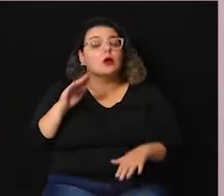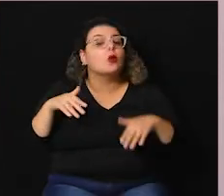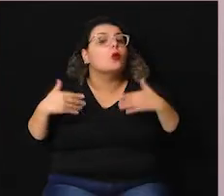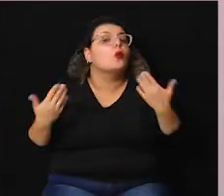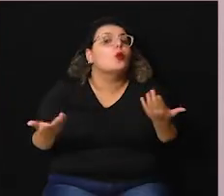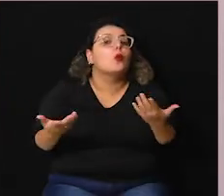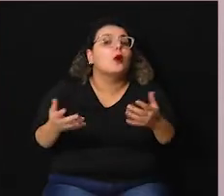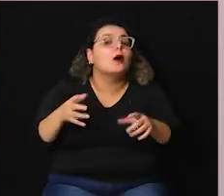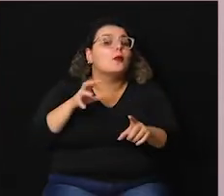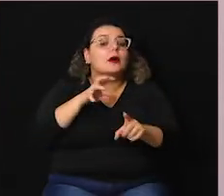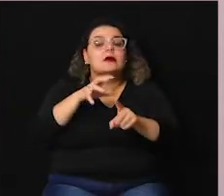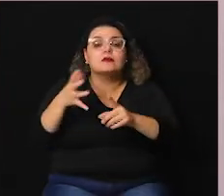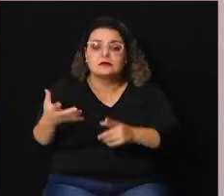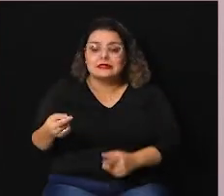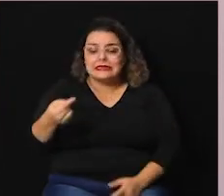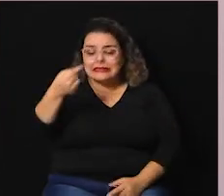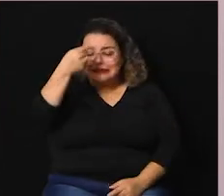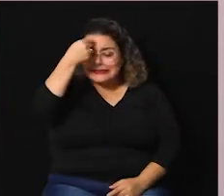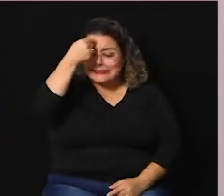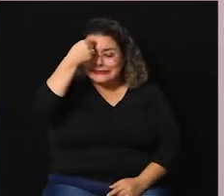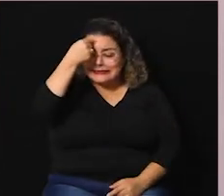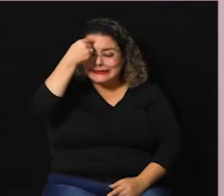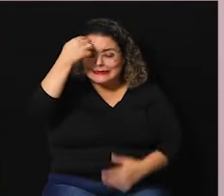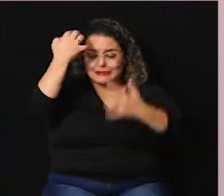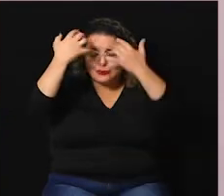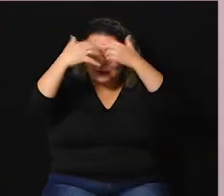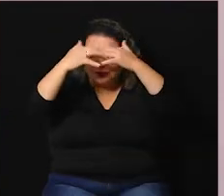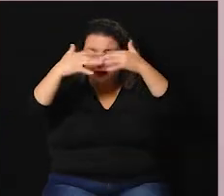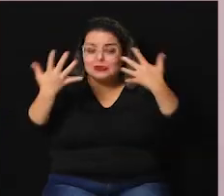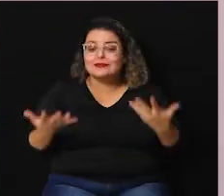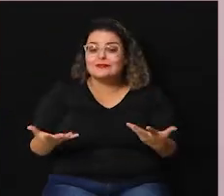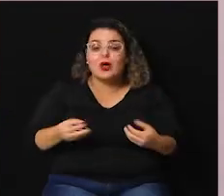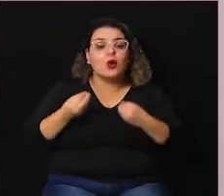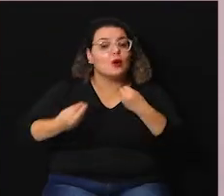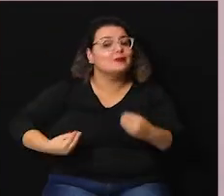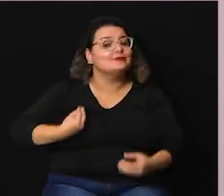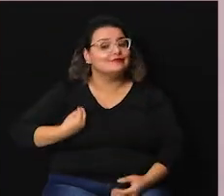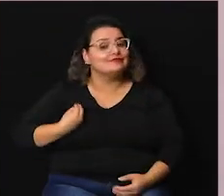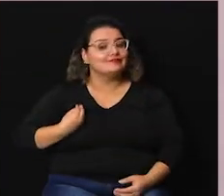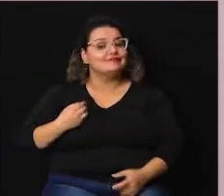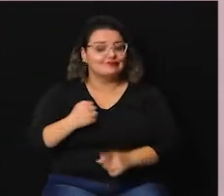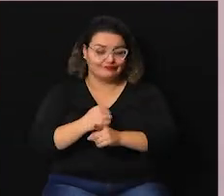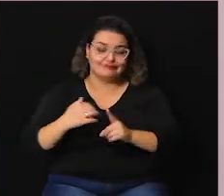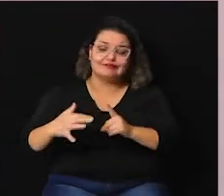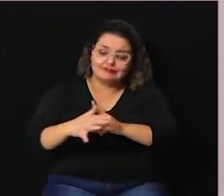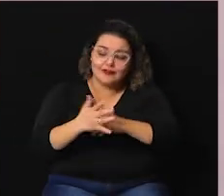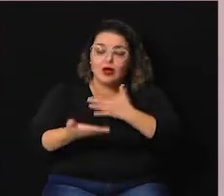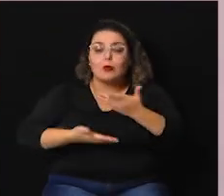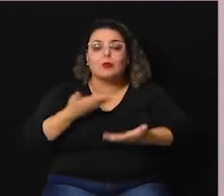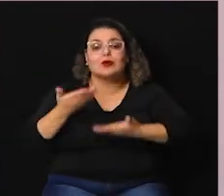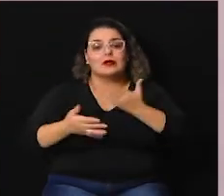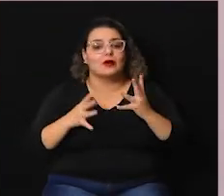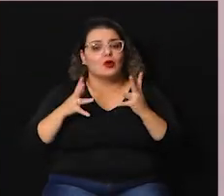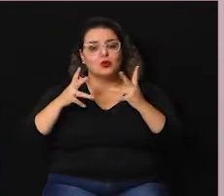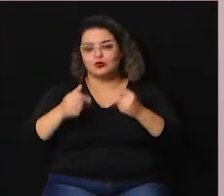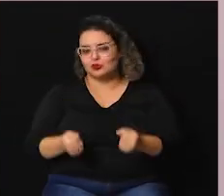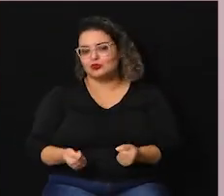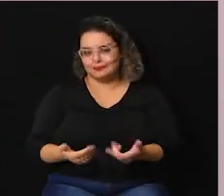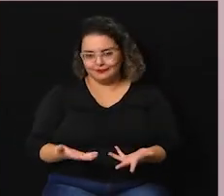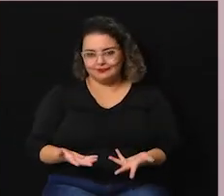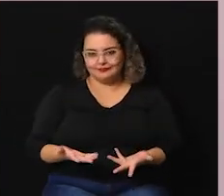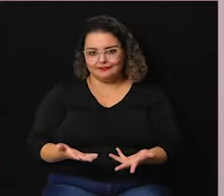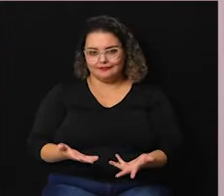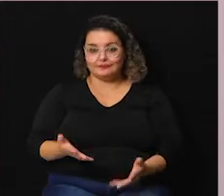quais os efeitos aí na cabeça da pessoa, como que atinge a vida pessoal e a vida social e como lidar com toda essa